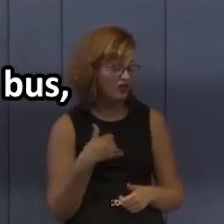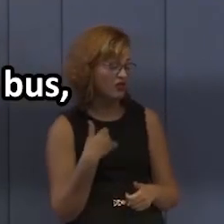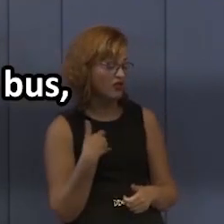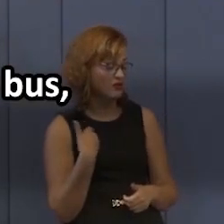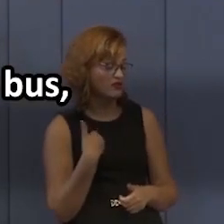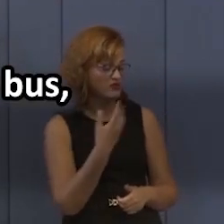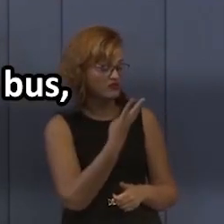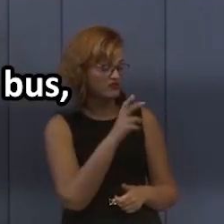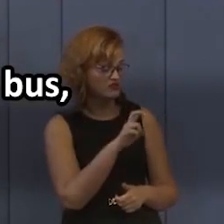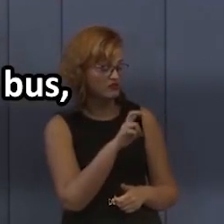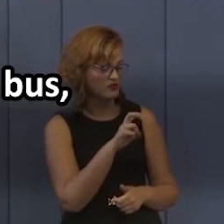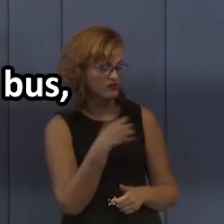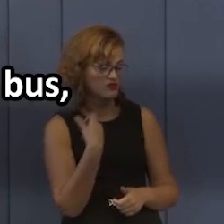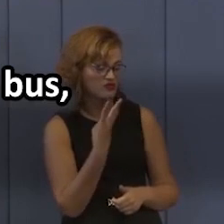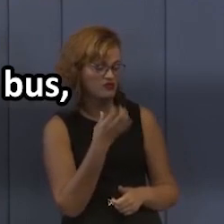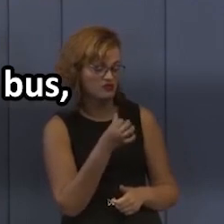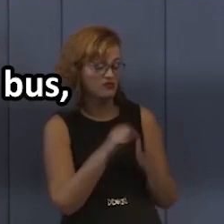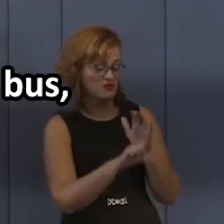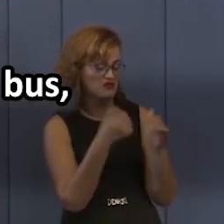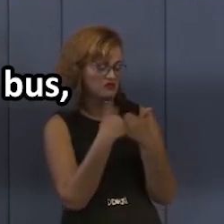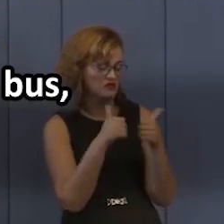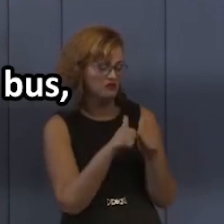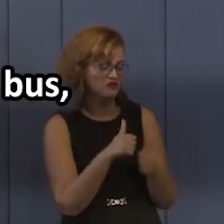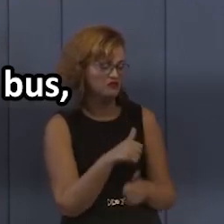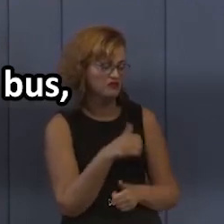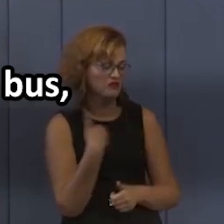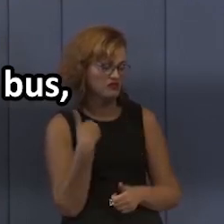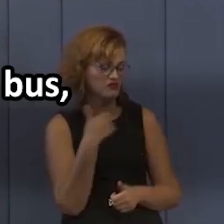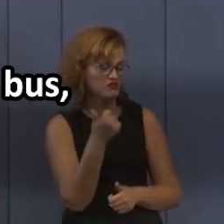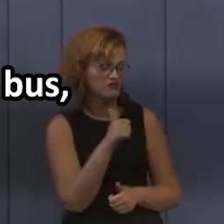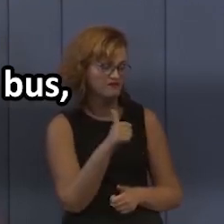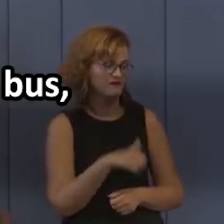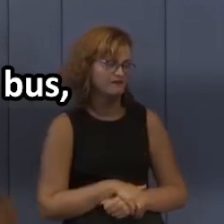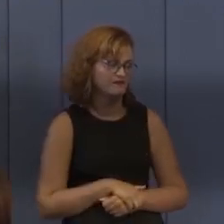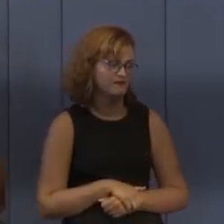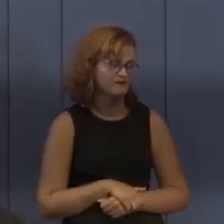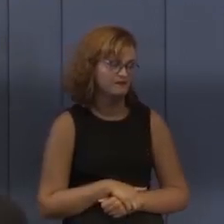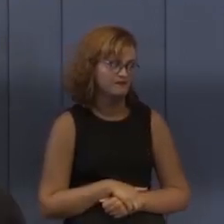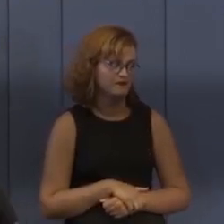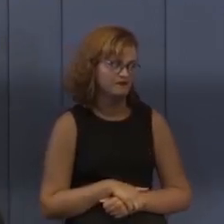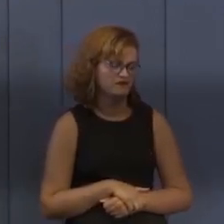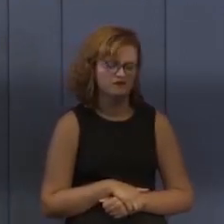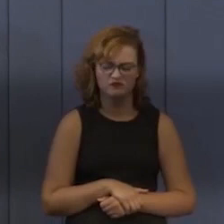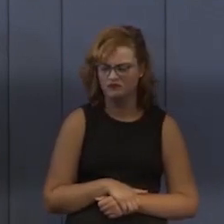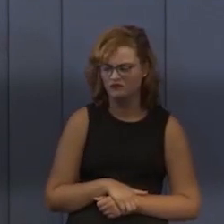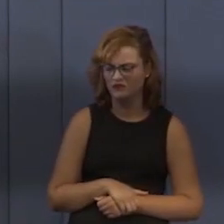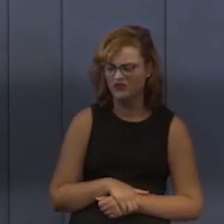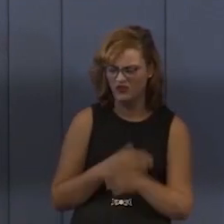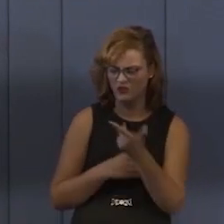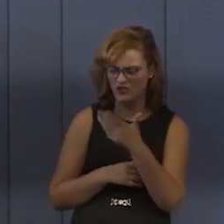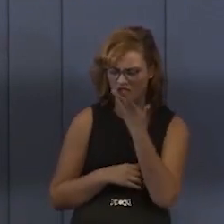falei, eu tenho 45 para 46, primeira vez que eu peguei ônibus foi com 11 anos de idade.